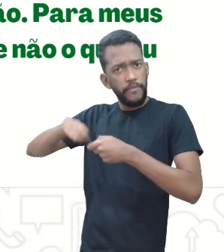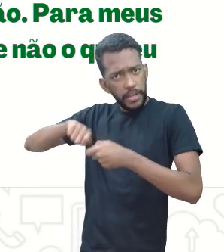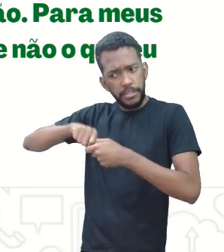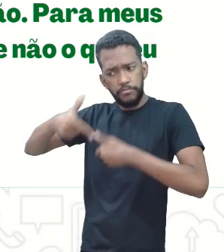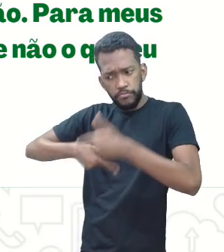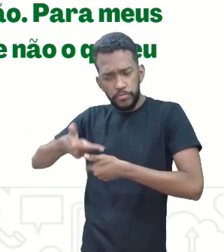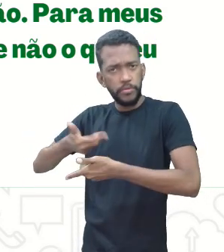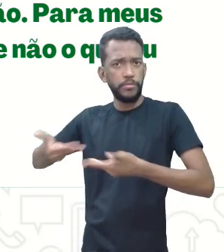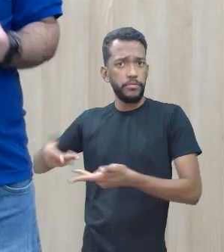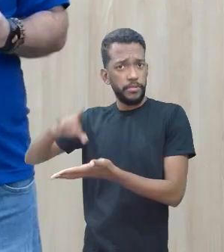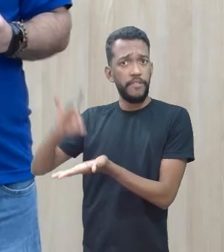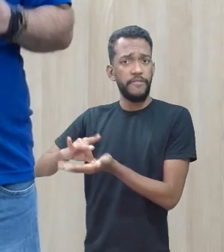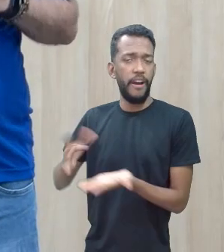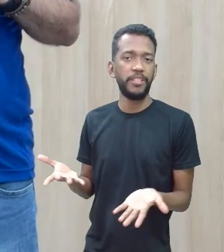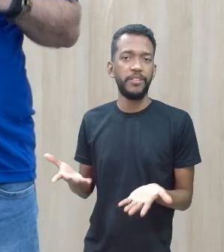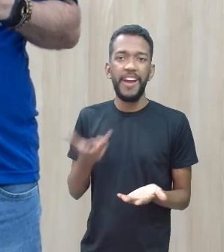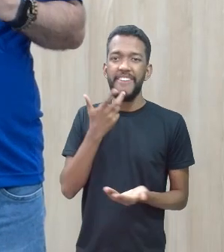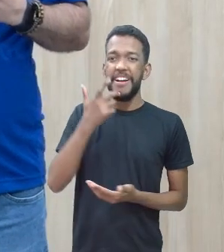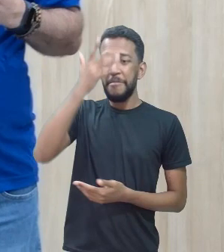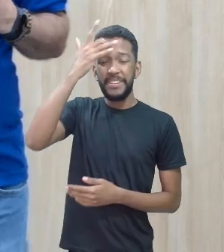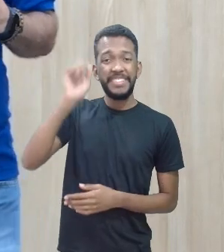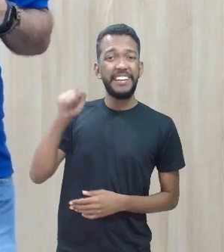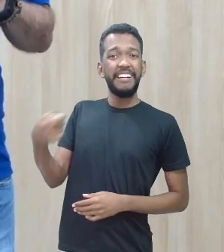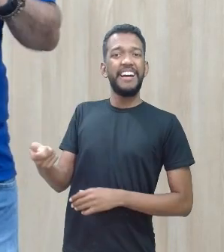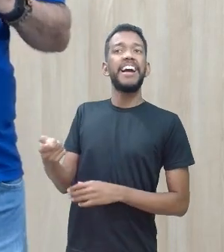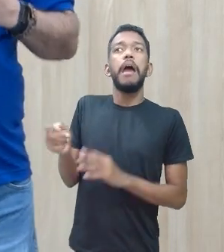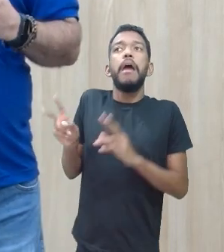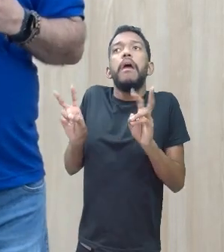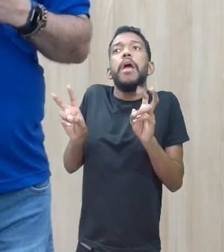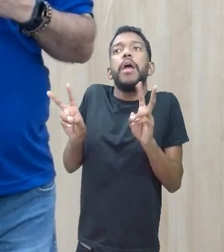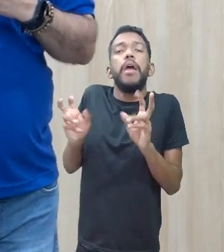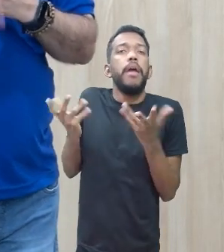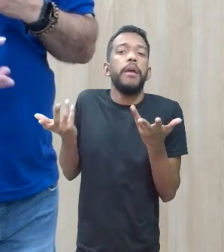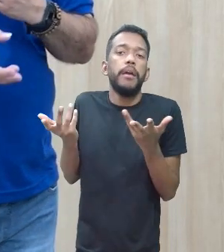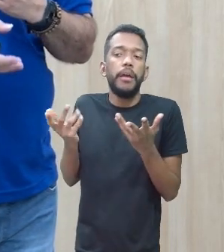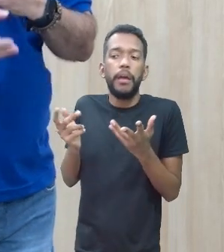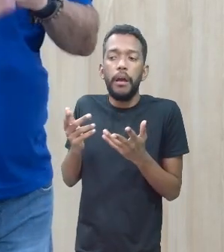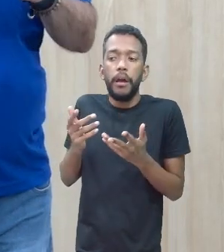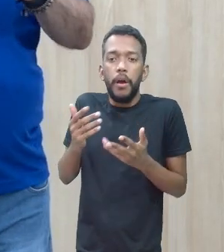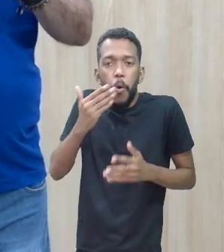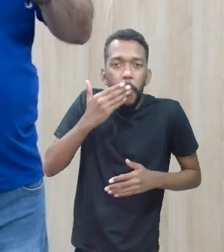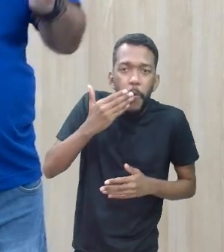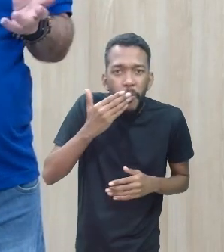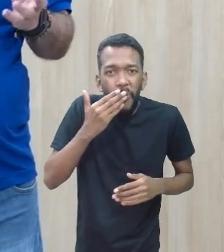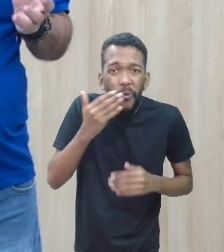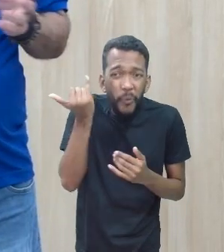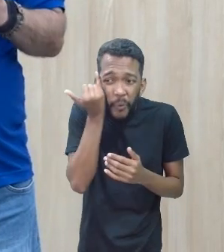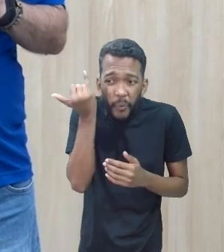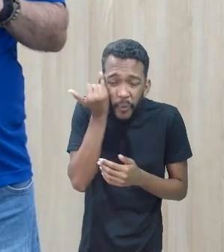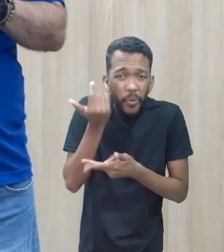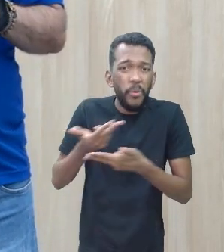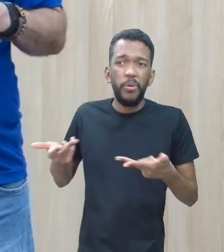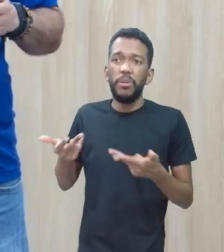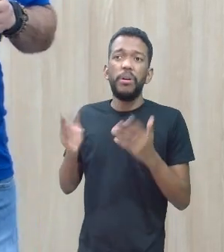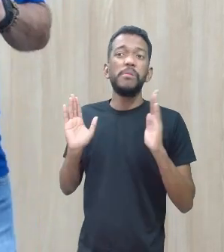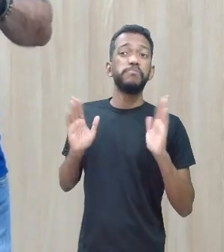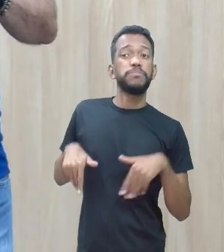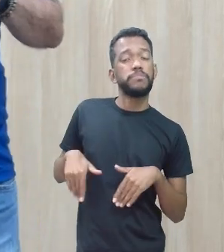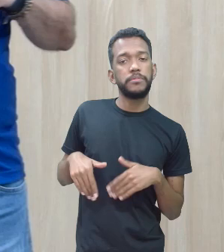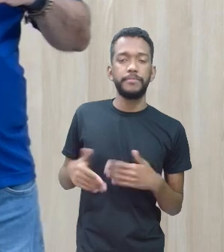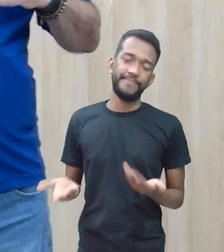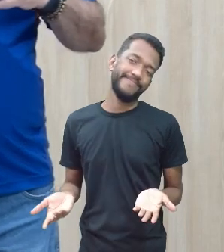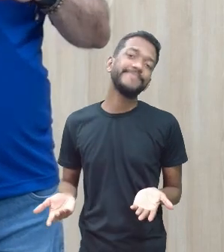se criou esse estigma, né, do indígena como um preguiçoso, quando na realidade isso